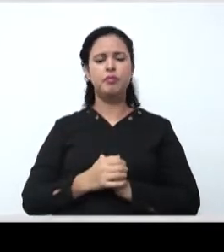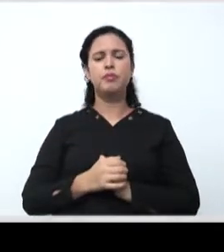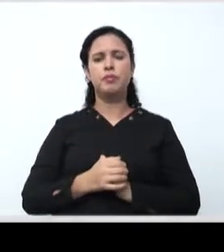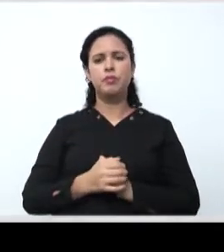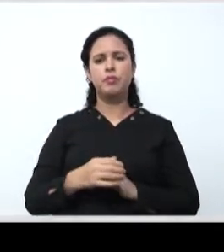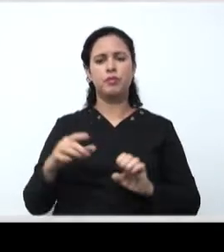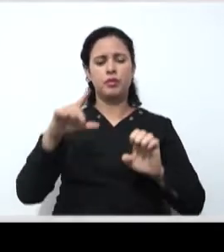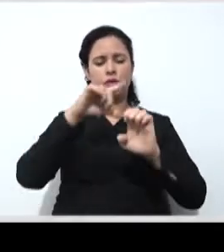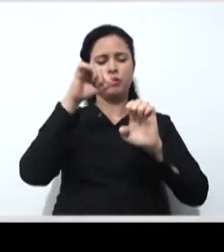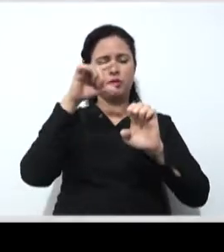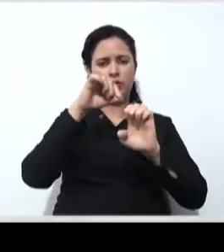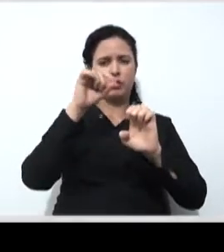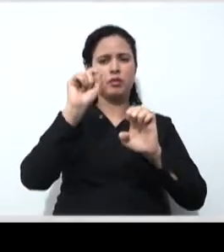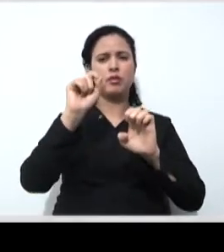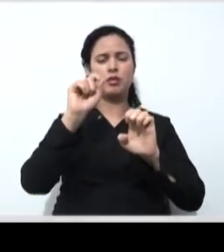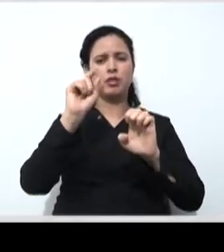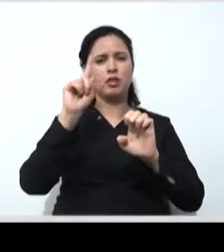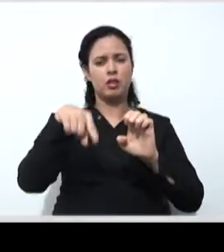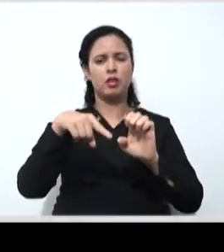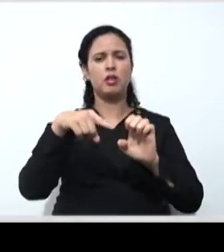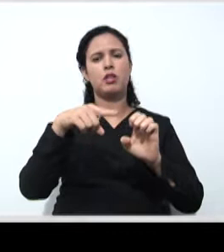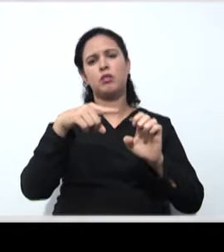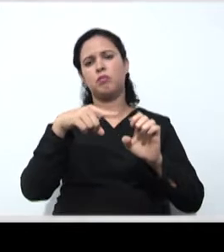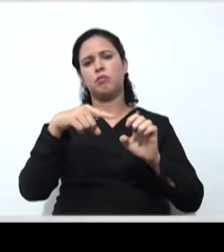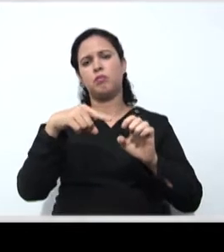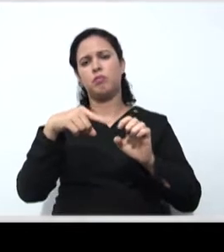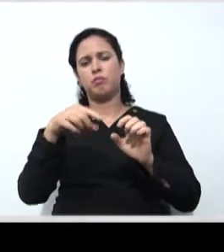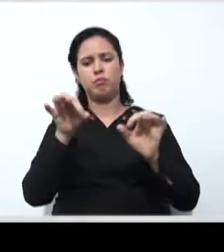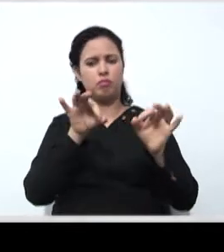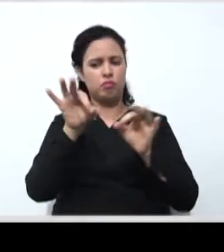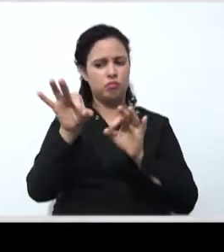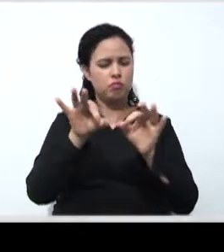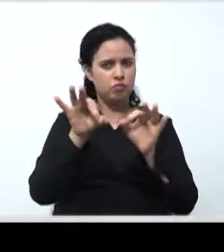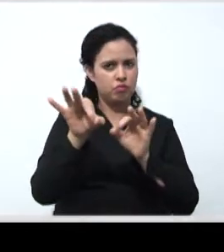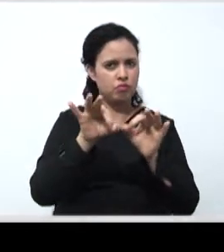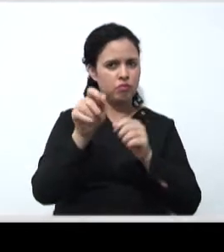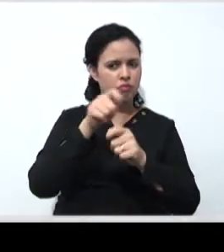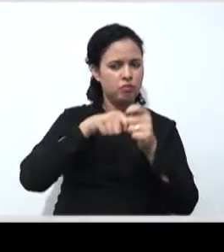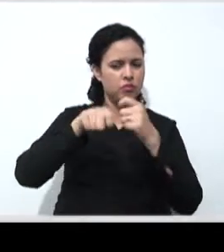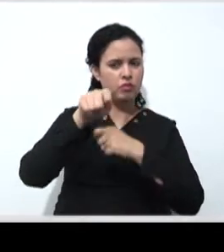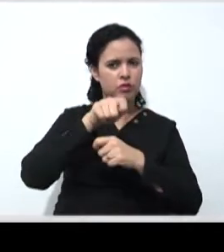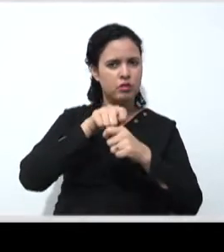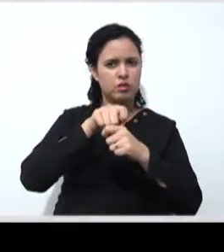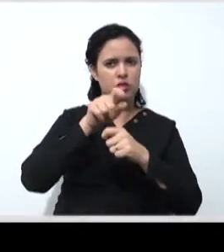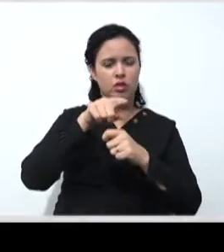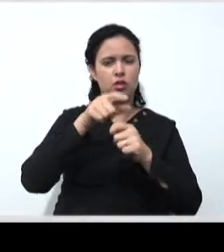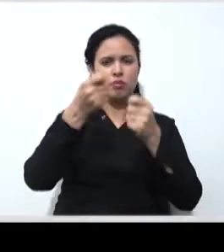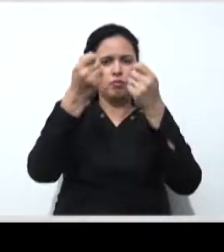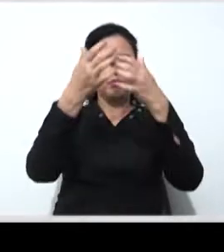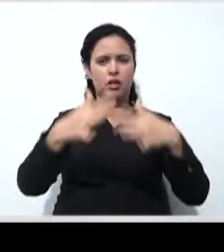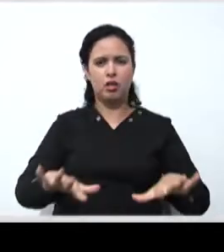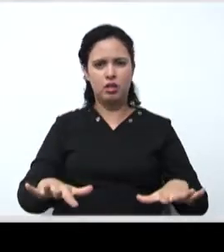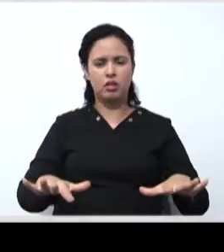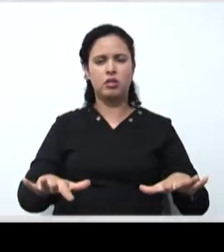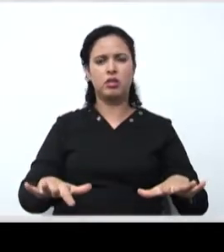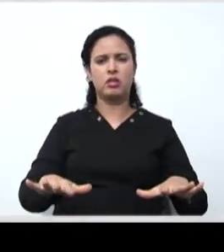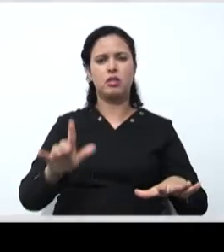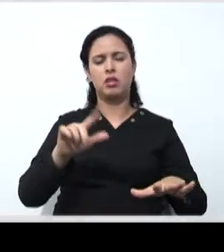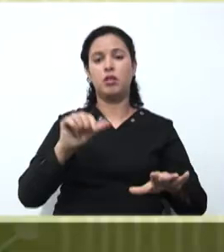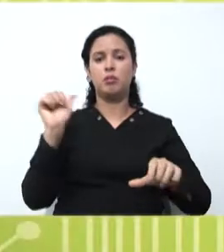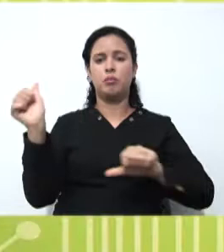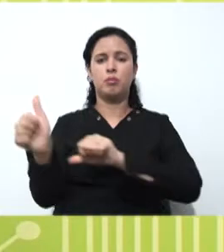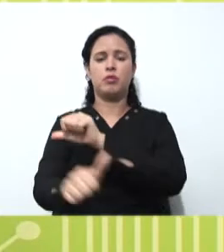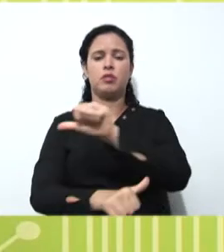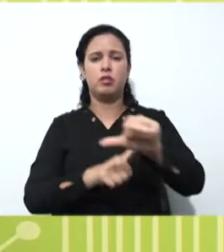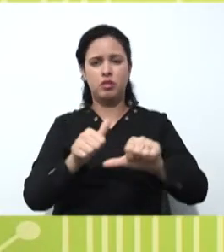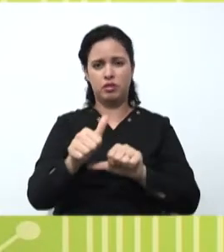que destrói a ordem econômica existente. O que é destruir essa ordem econômica? Ele vai produzir transformações